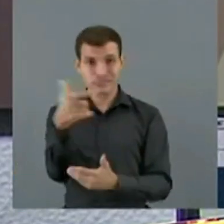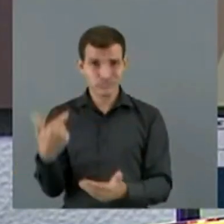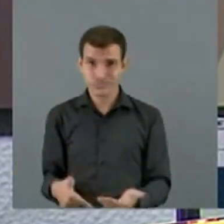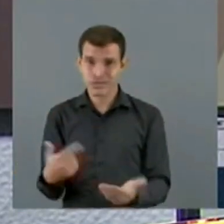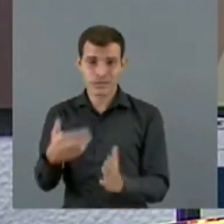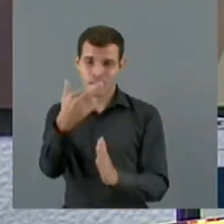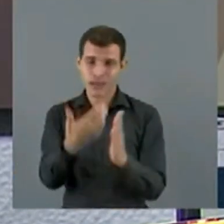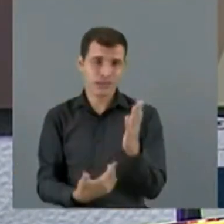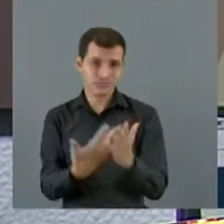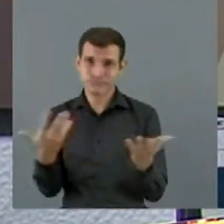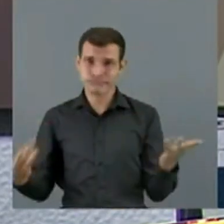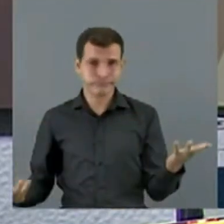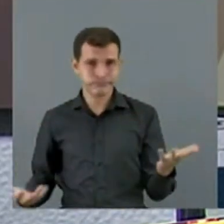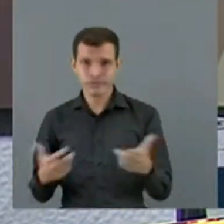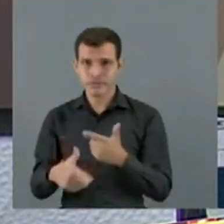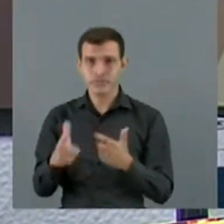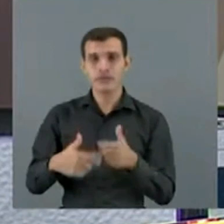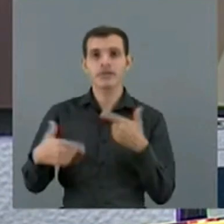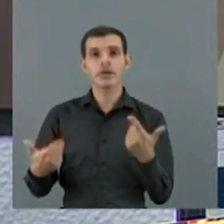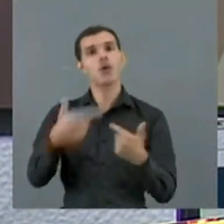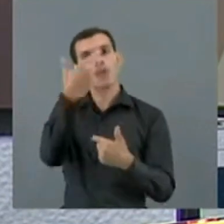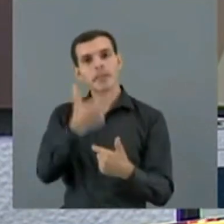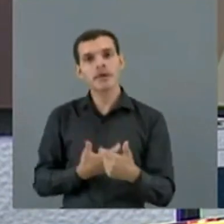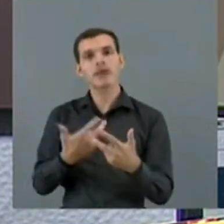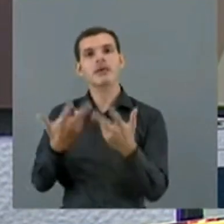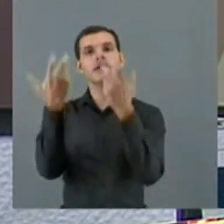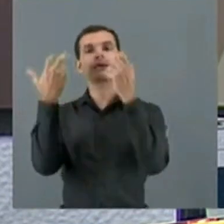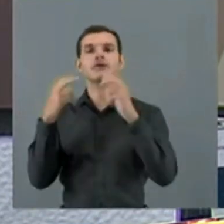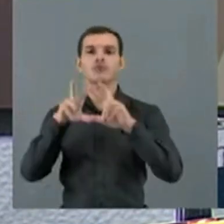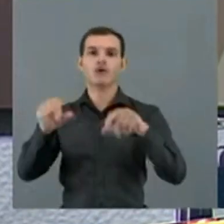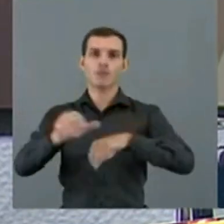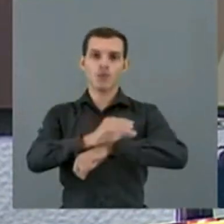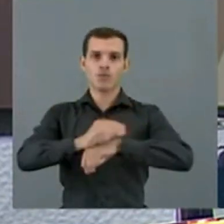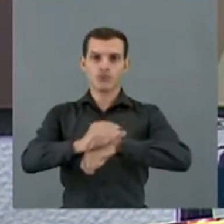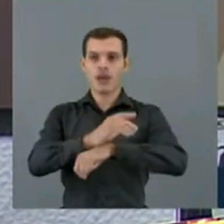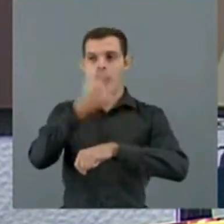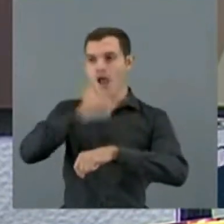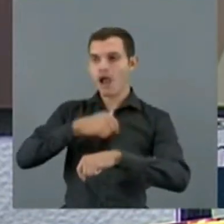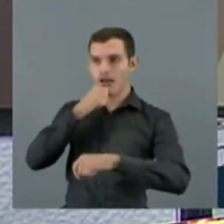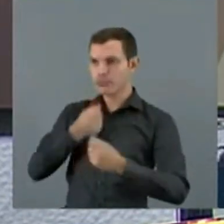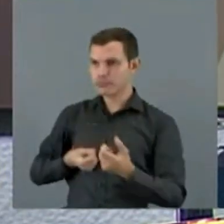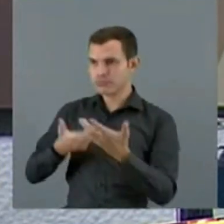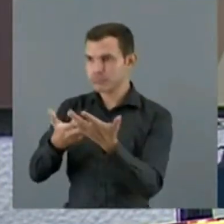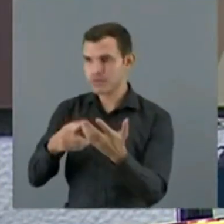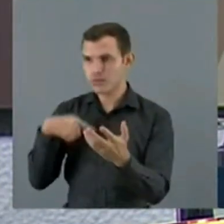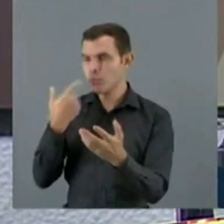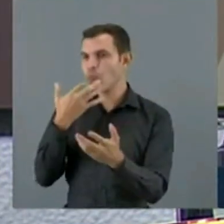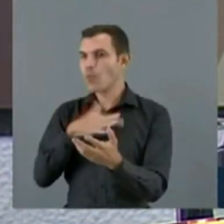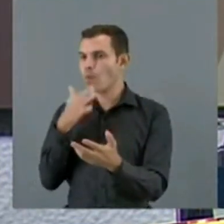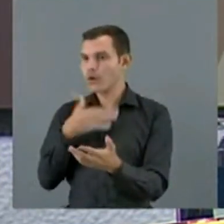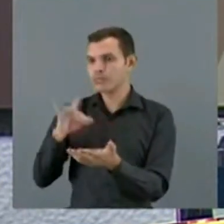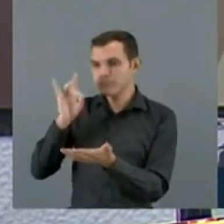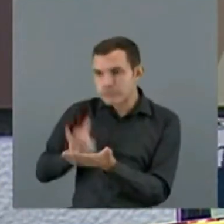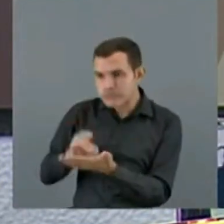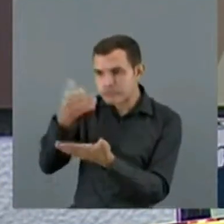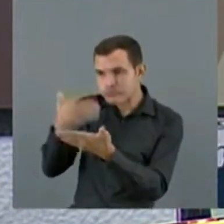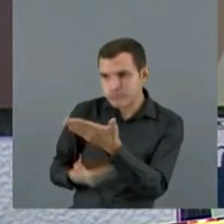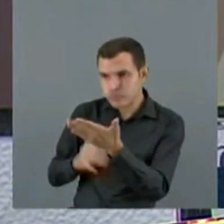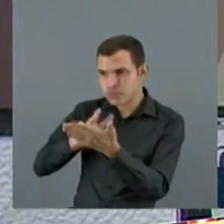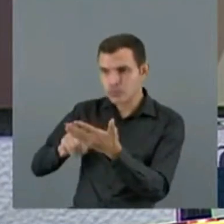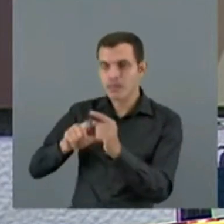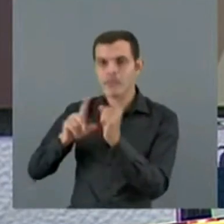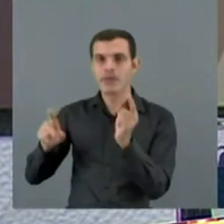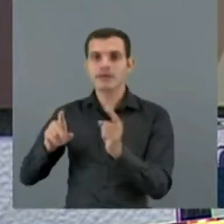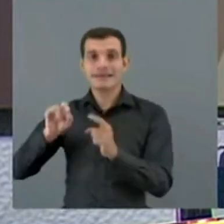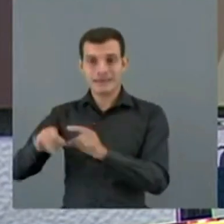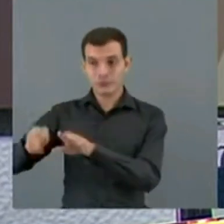vendo pelo aspecto constitucional, que não citamos aqui, não conheço o fato concreto, mas se o ato do juiz violar